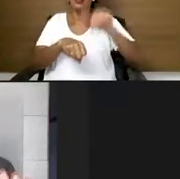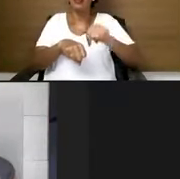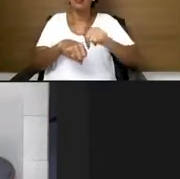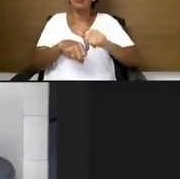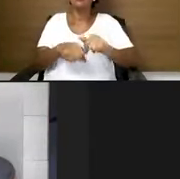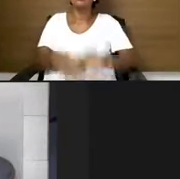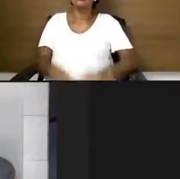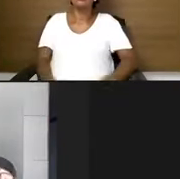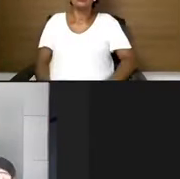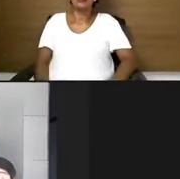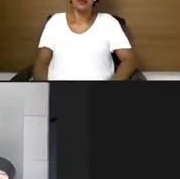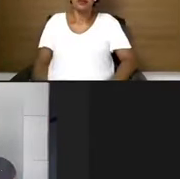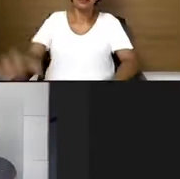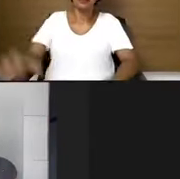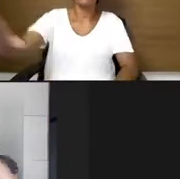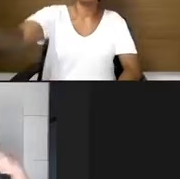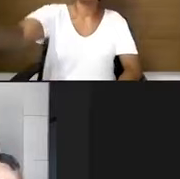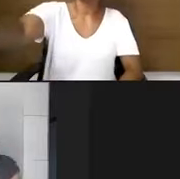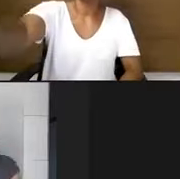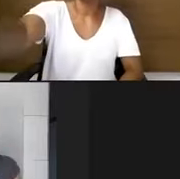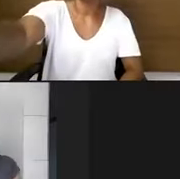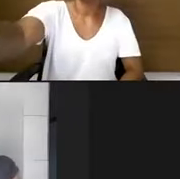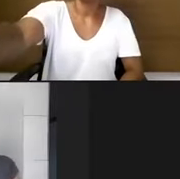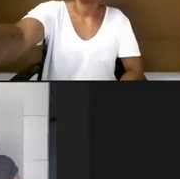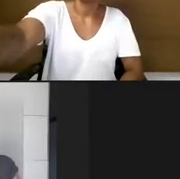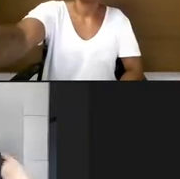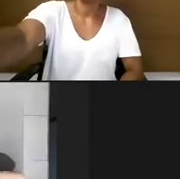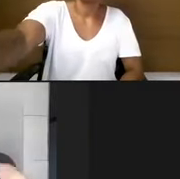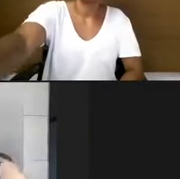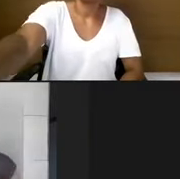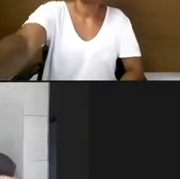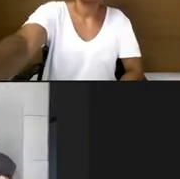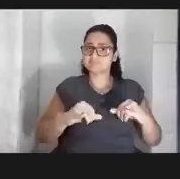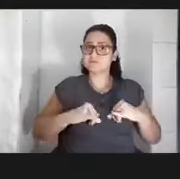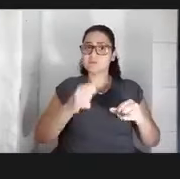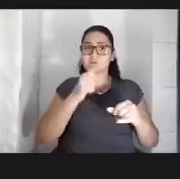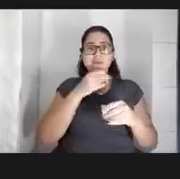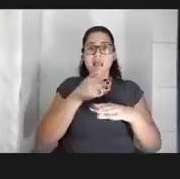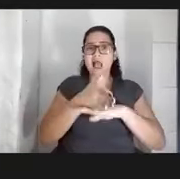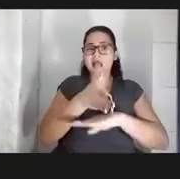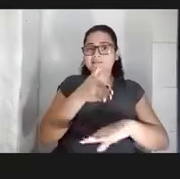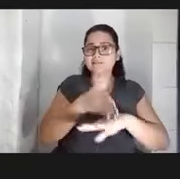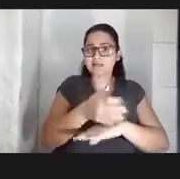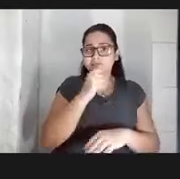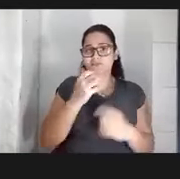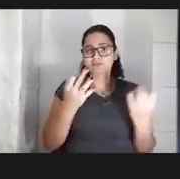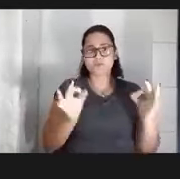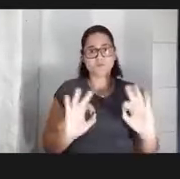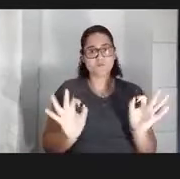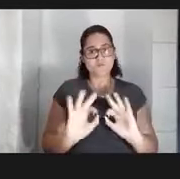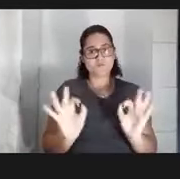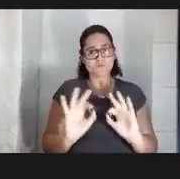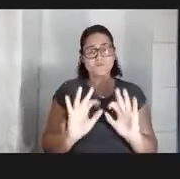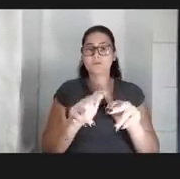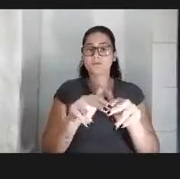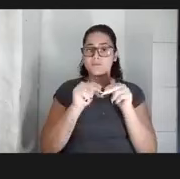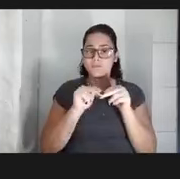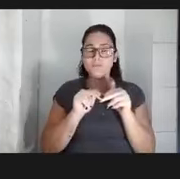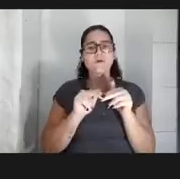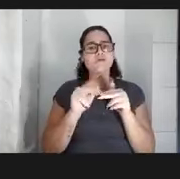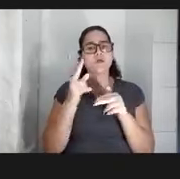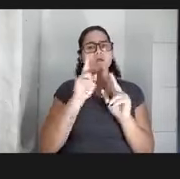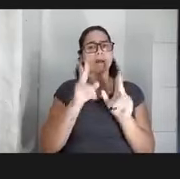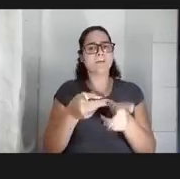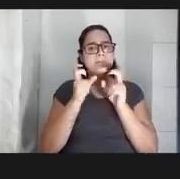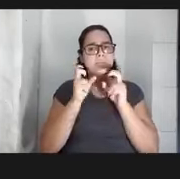uma população carente, é de uma população que não tem acesso. E é por isso que a gente não vê nenhum tipo